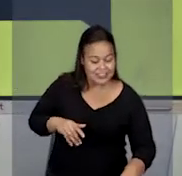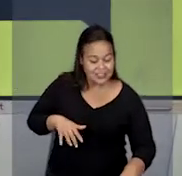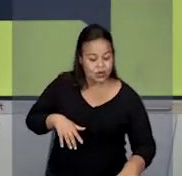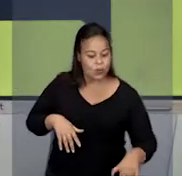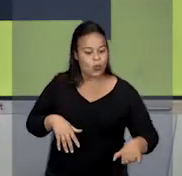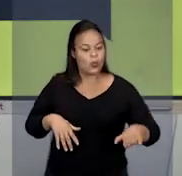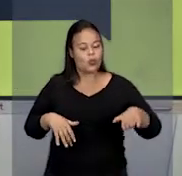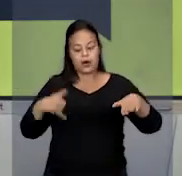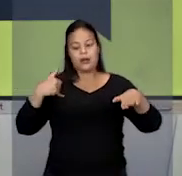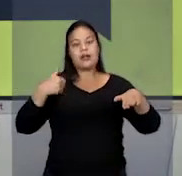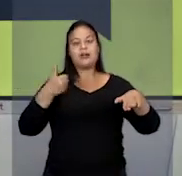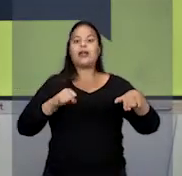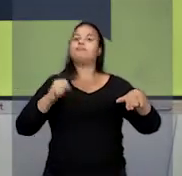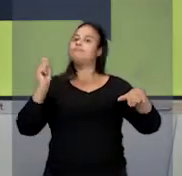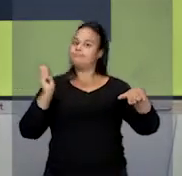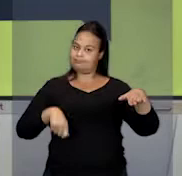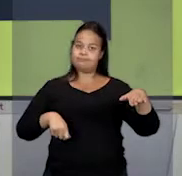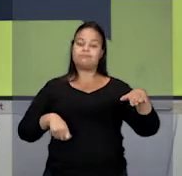que em